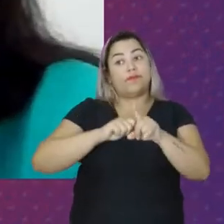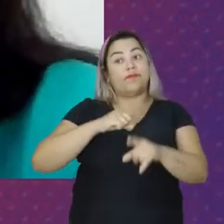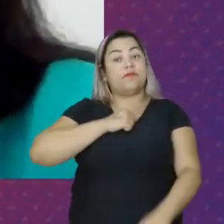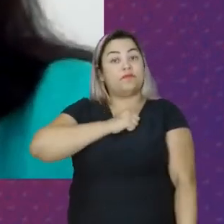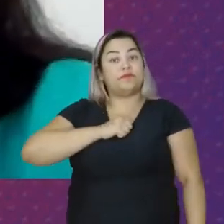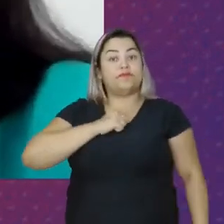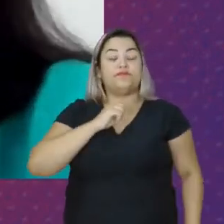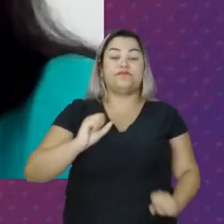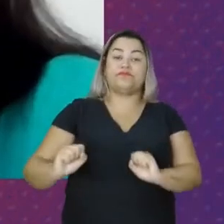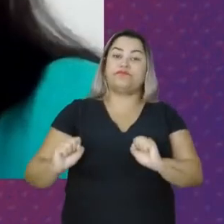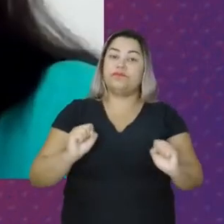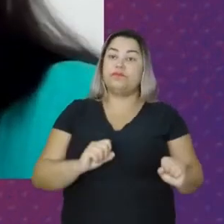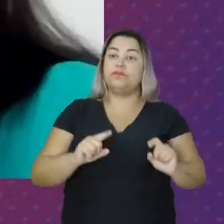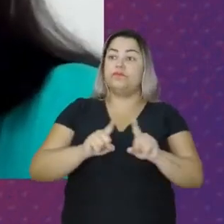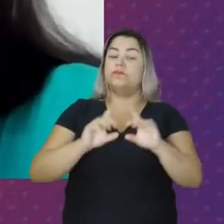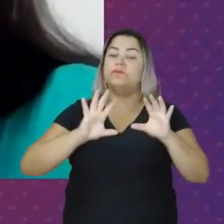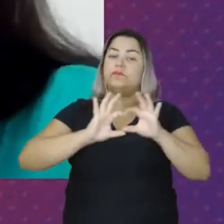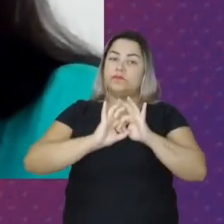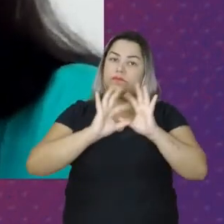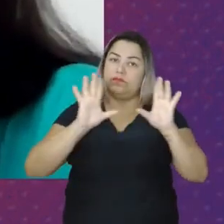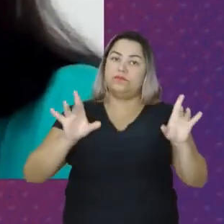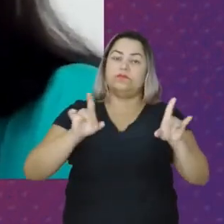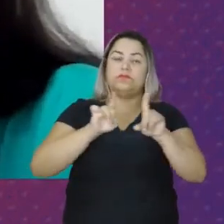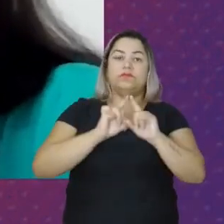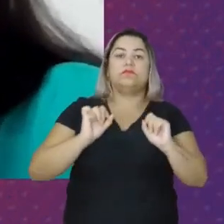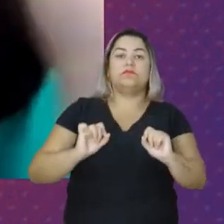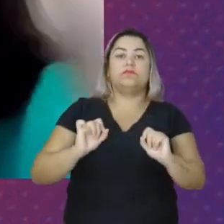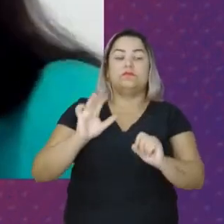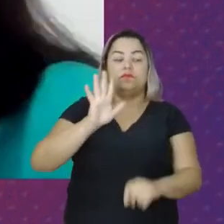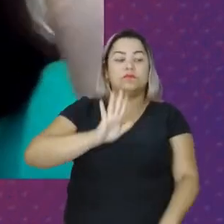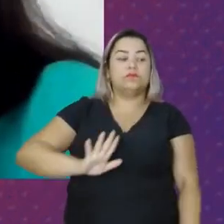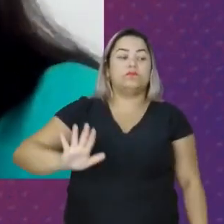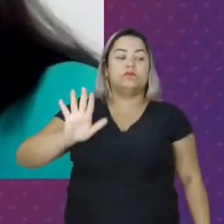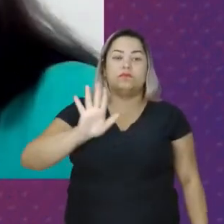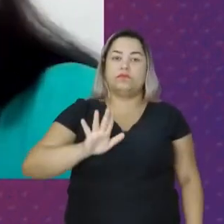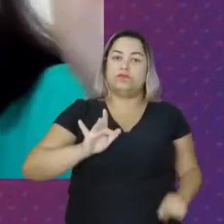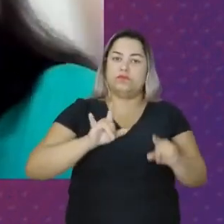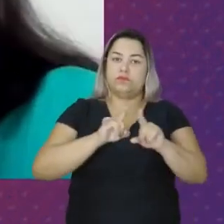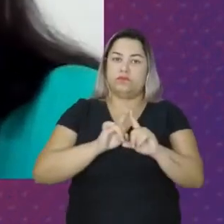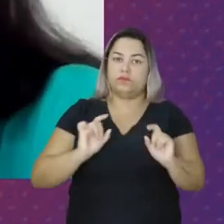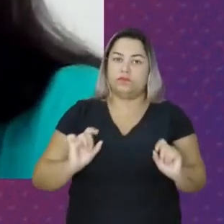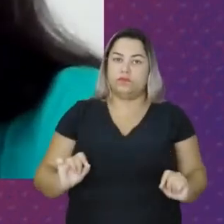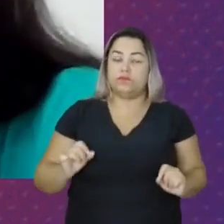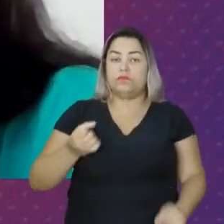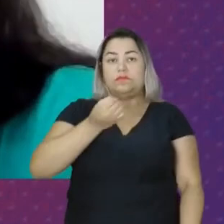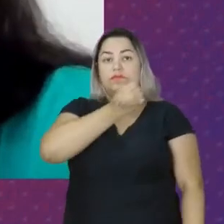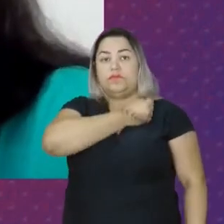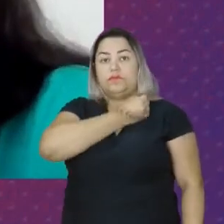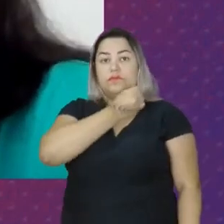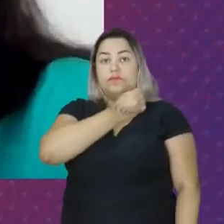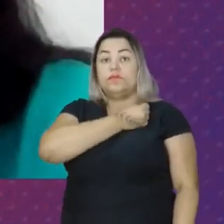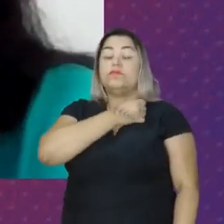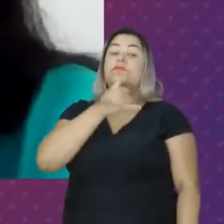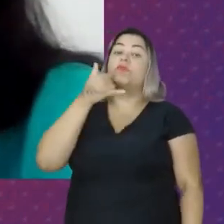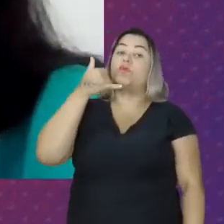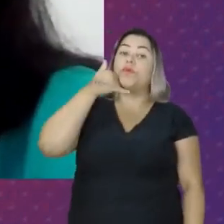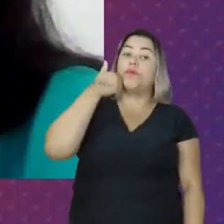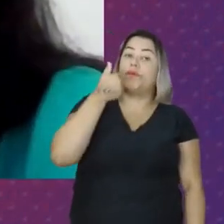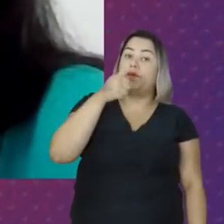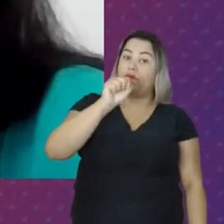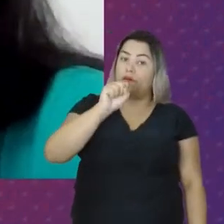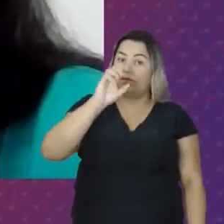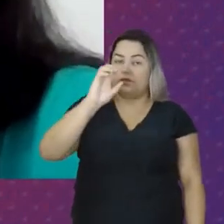Poder Executivo a disponibilizar em âmbito nacional esse tridígito, né, que é o número telefônico